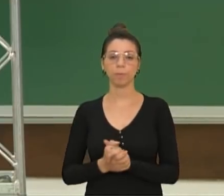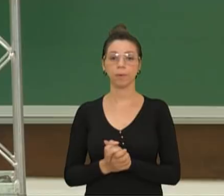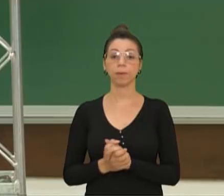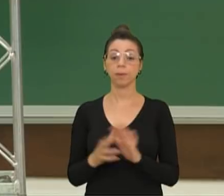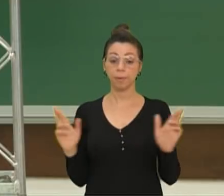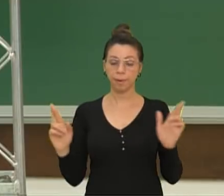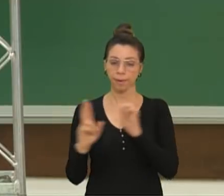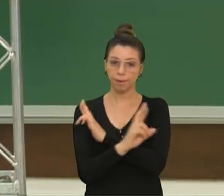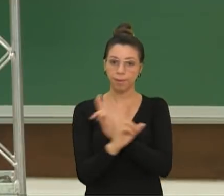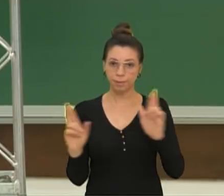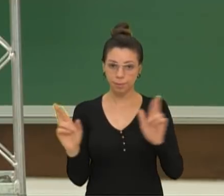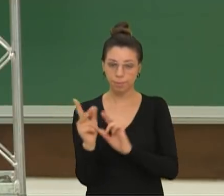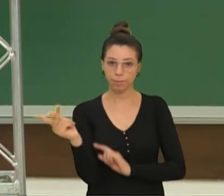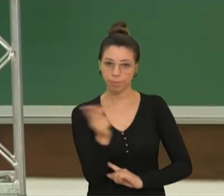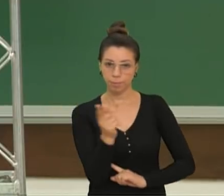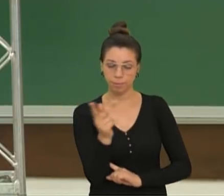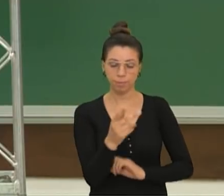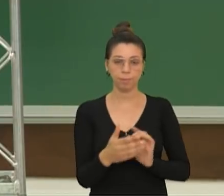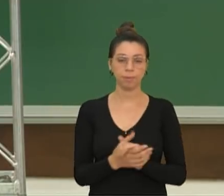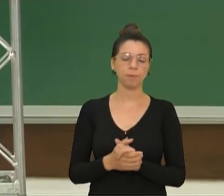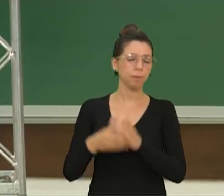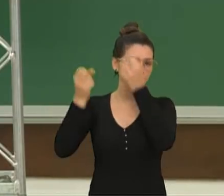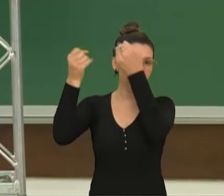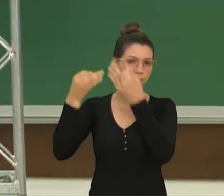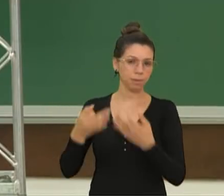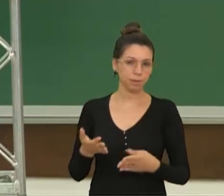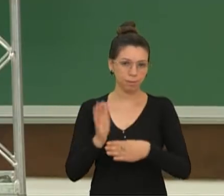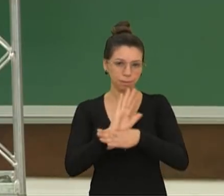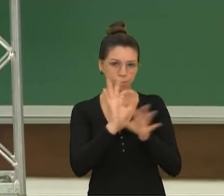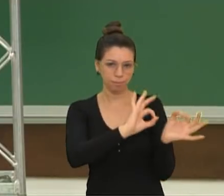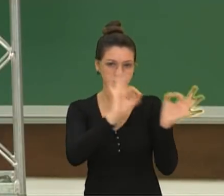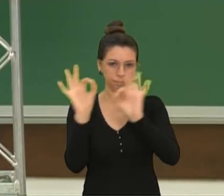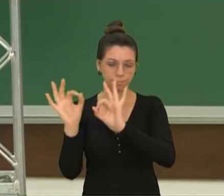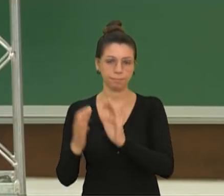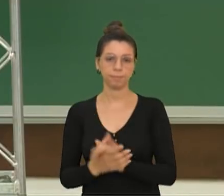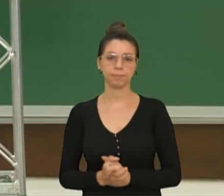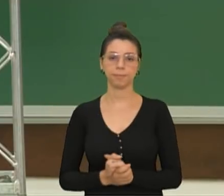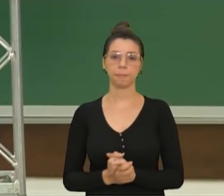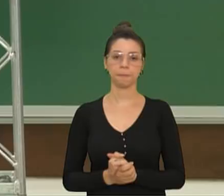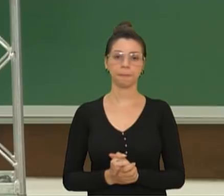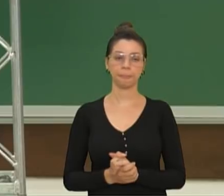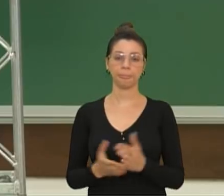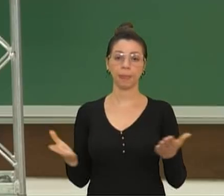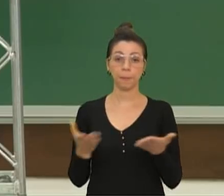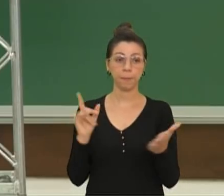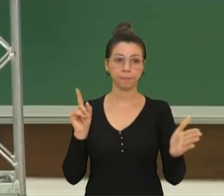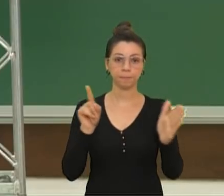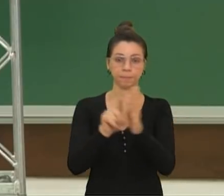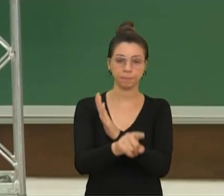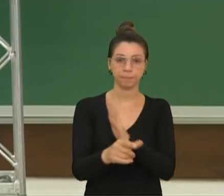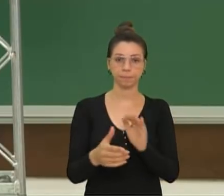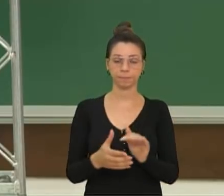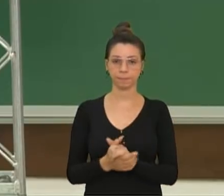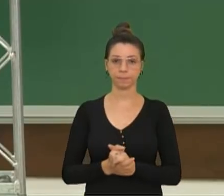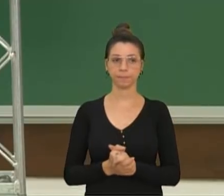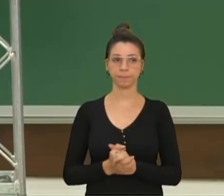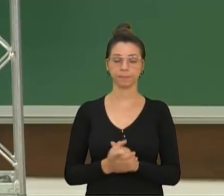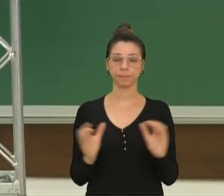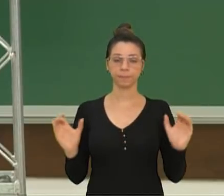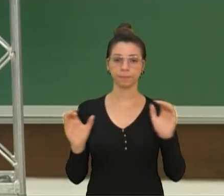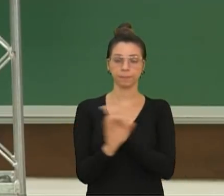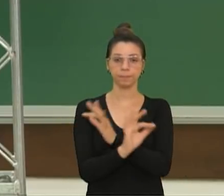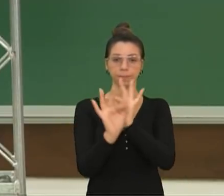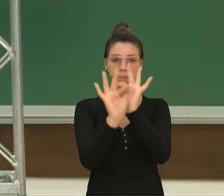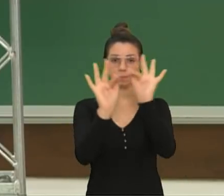dá entre um e outro. Tá? Acho que ficou bem explicadinho esse vídeo para vocês aí. Vamos então agora ao quiz. Complete a